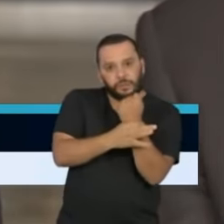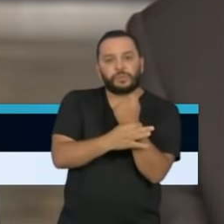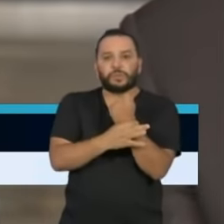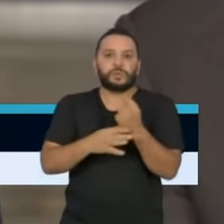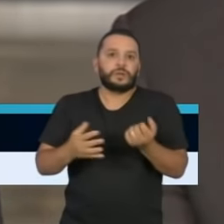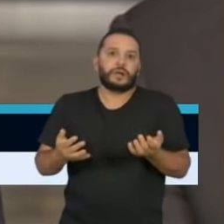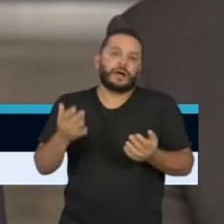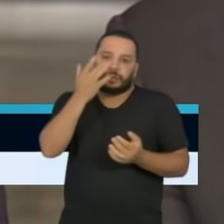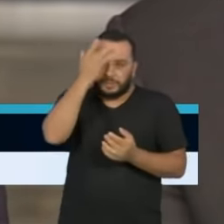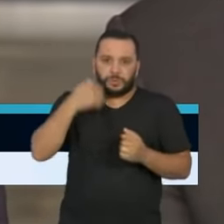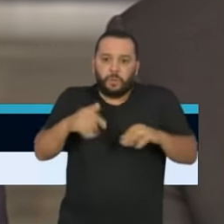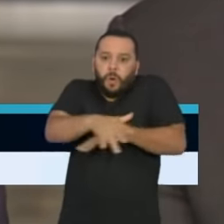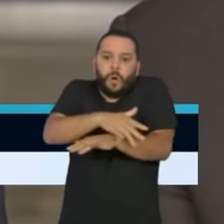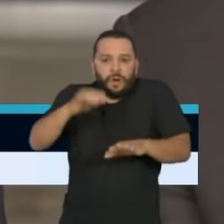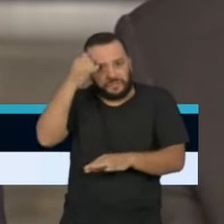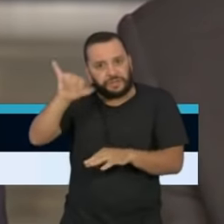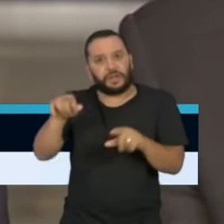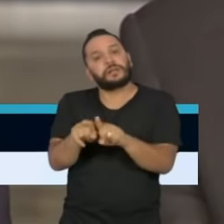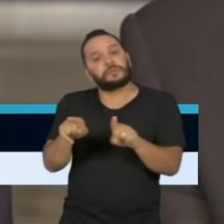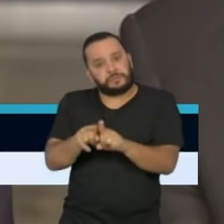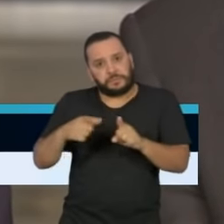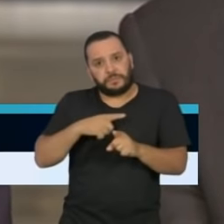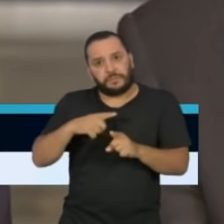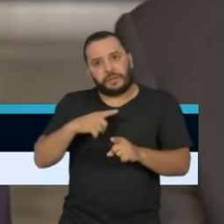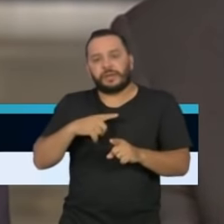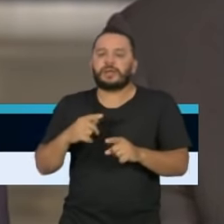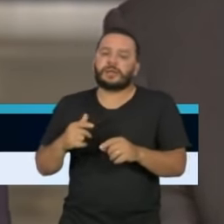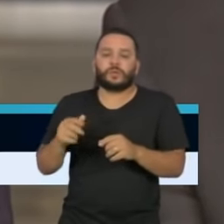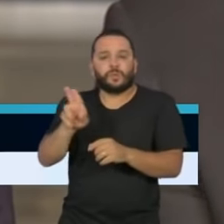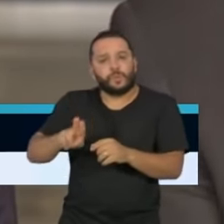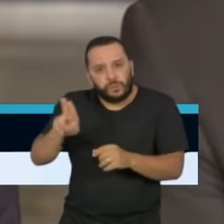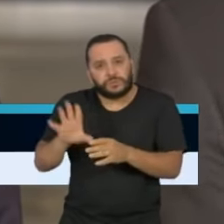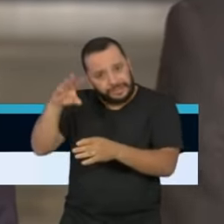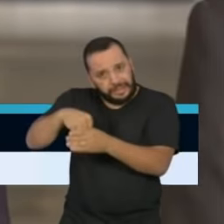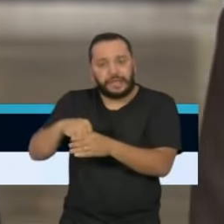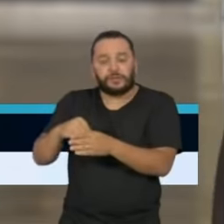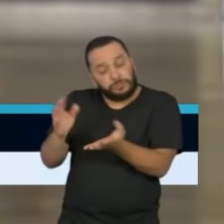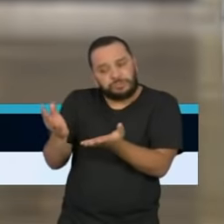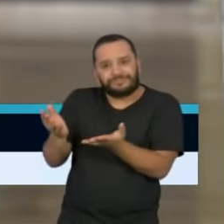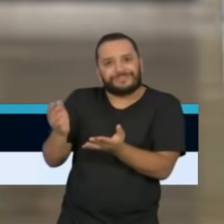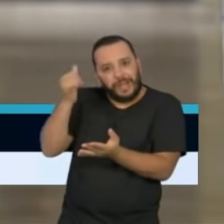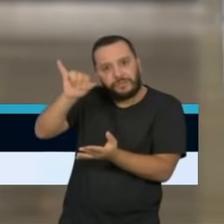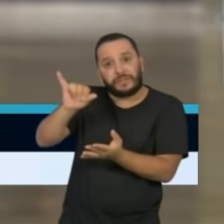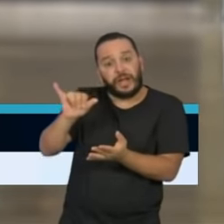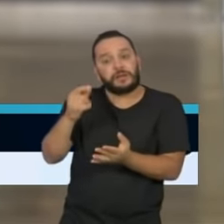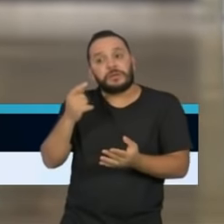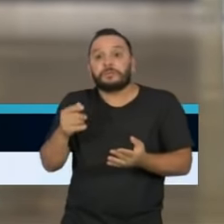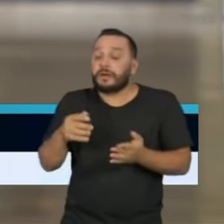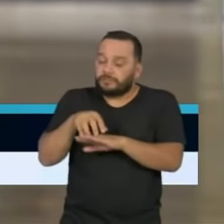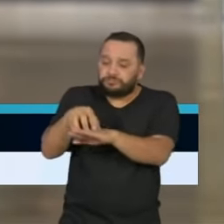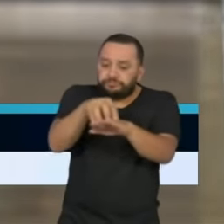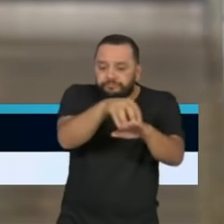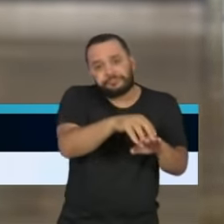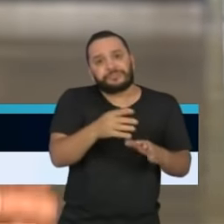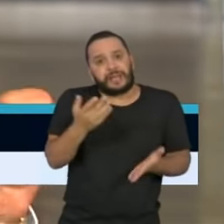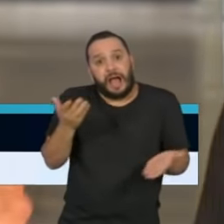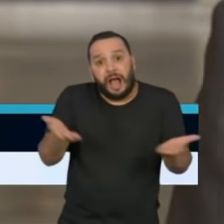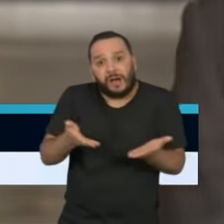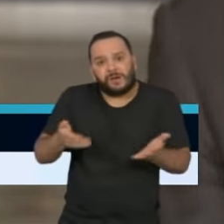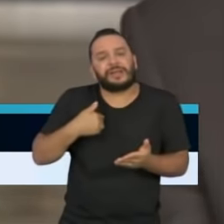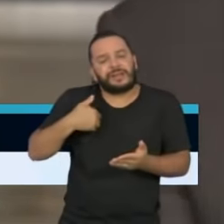e desembarque e a utilização do transporte coletivo. Se necessário, reavaliaremos esta posição. Por enquanto, entendemos